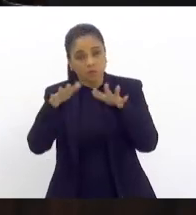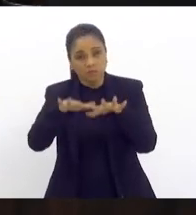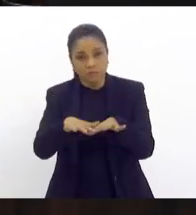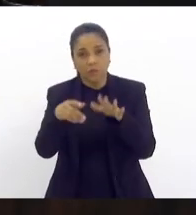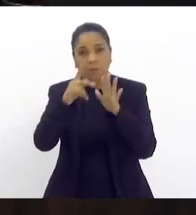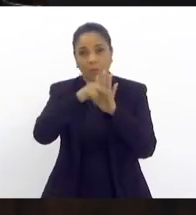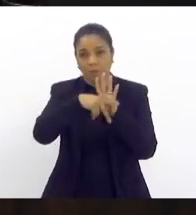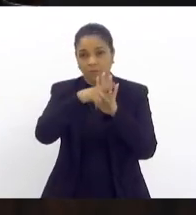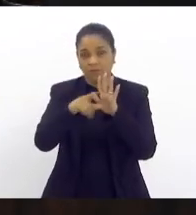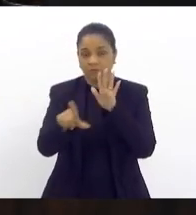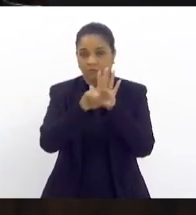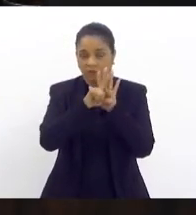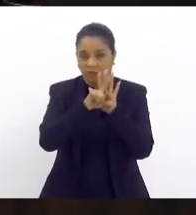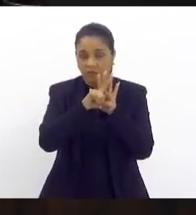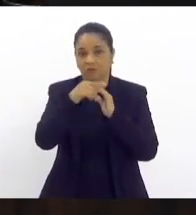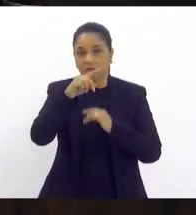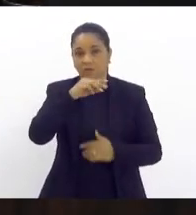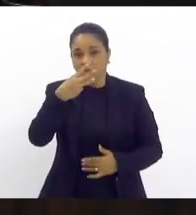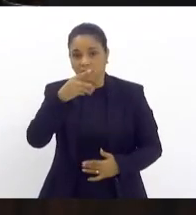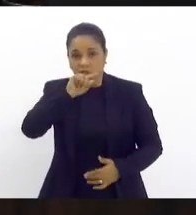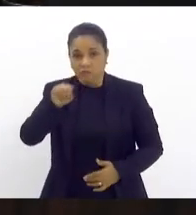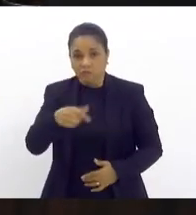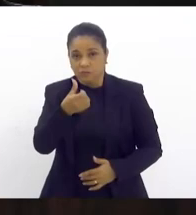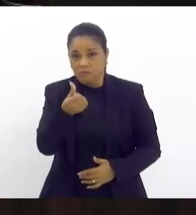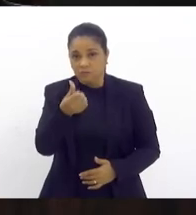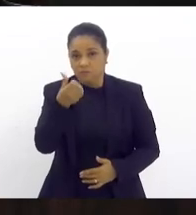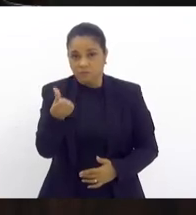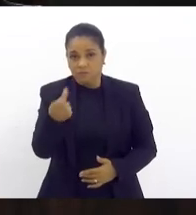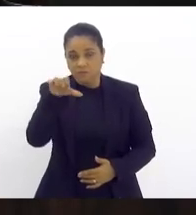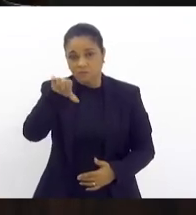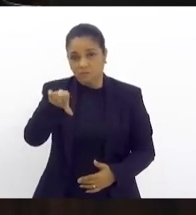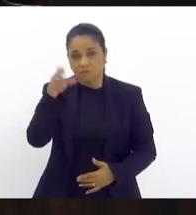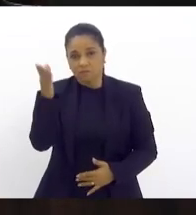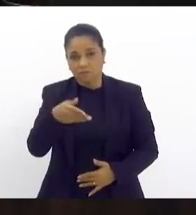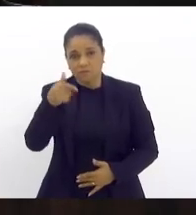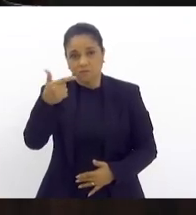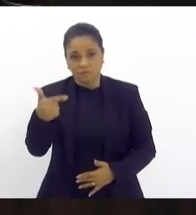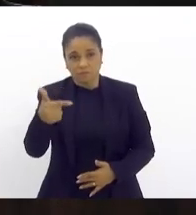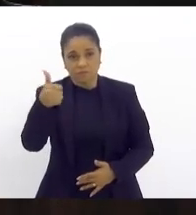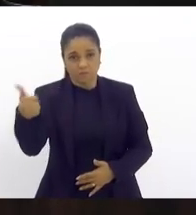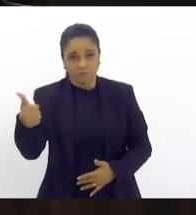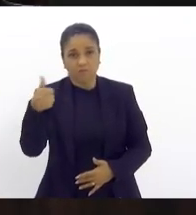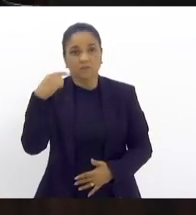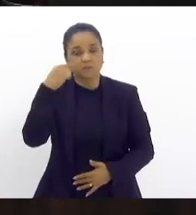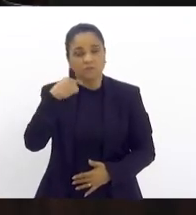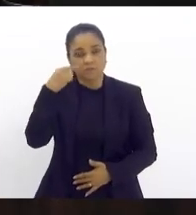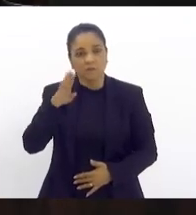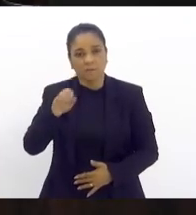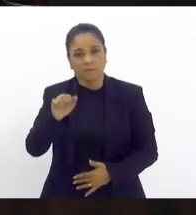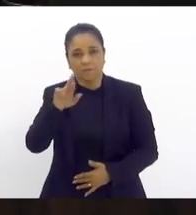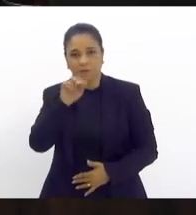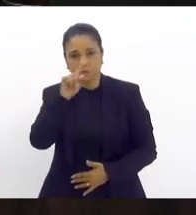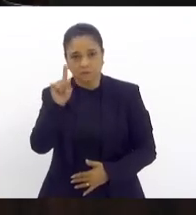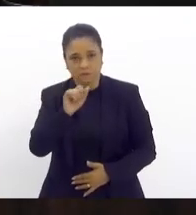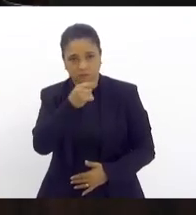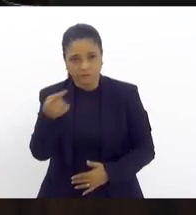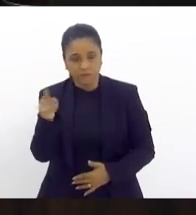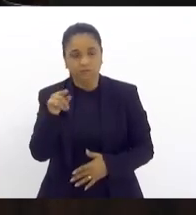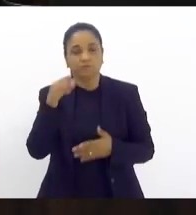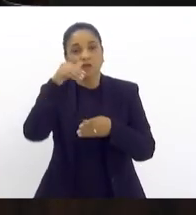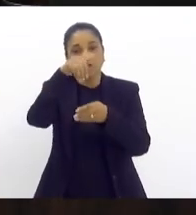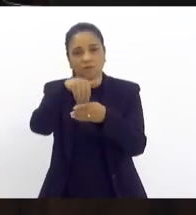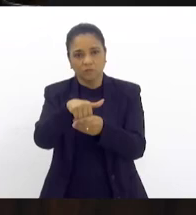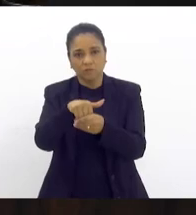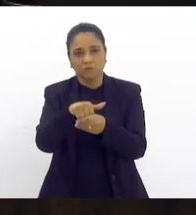do dia o projeto de lei de número 3.669 do ano de 2021 de autoria do deputado brasão em